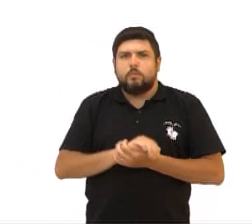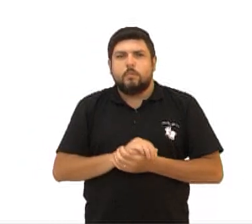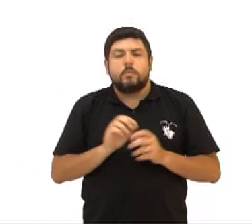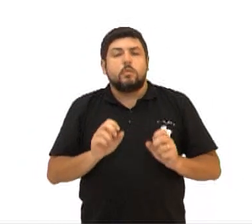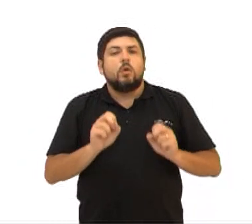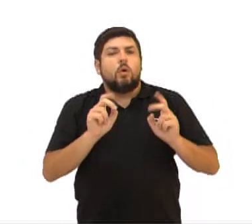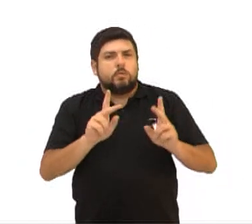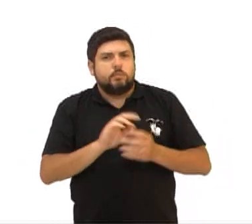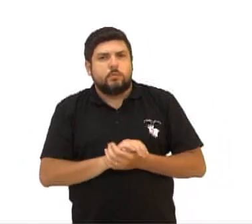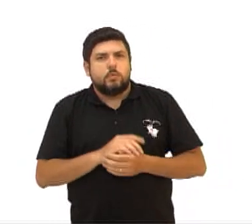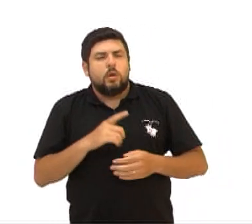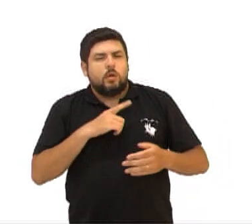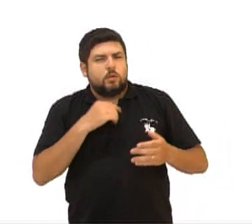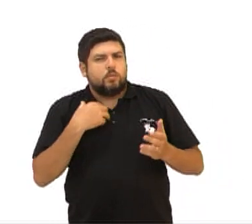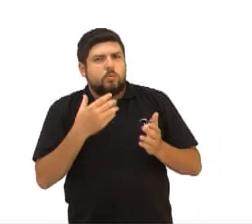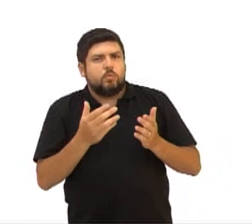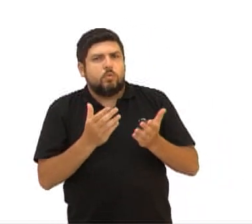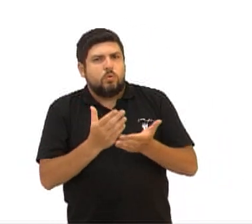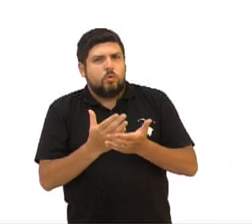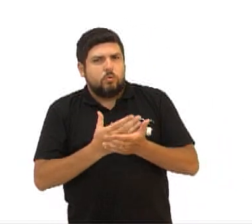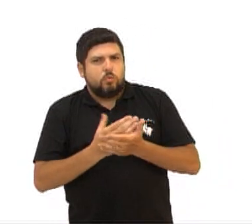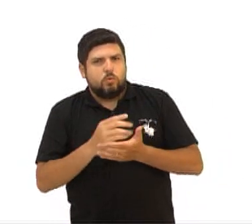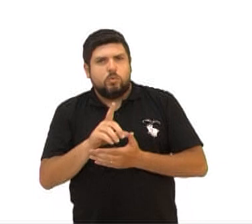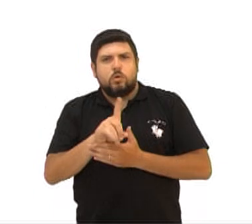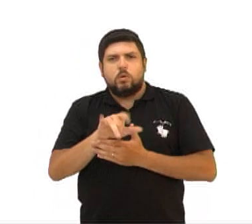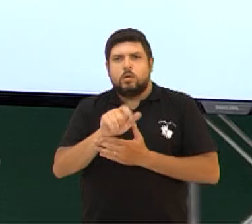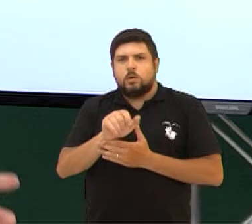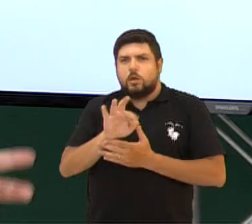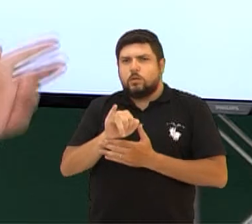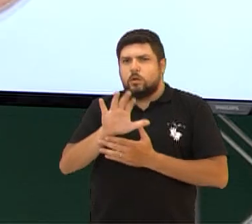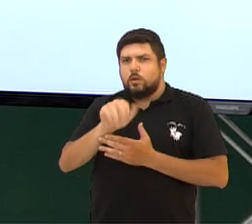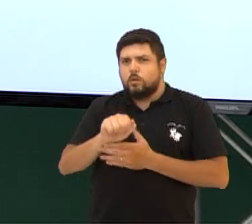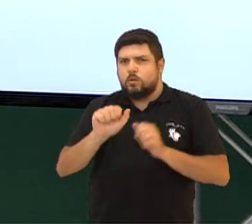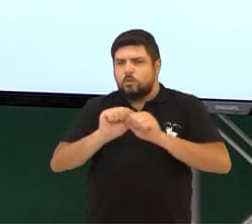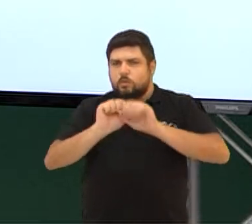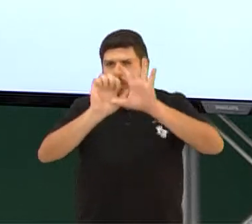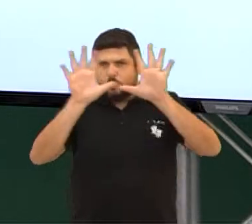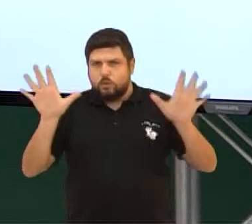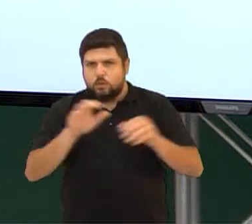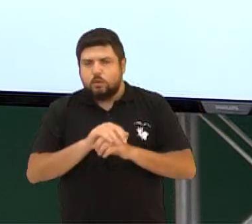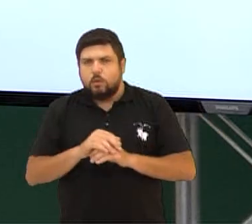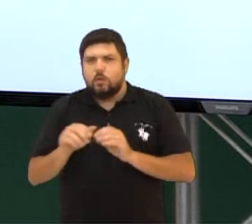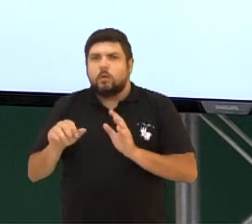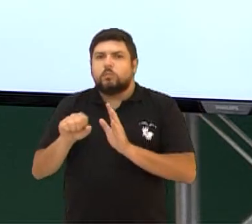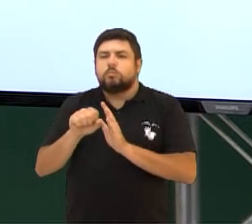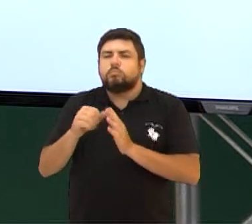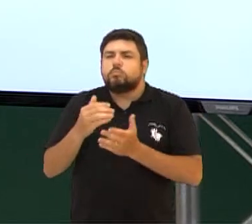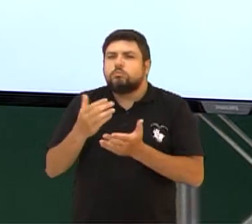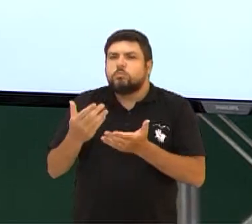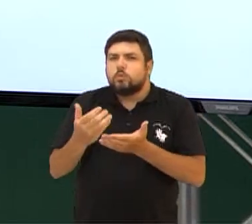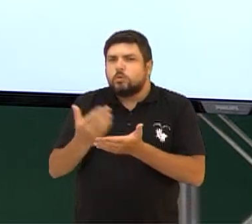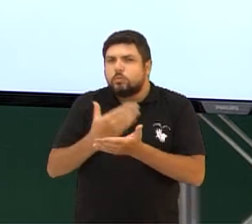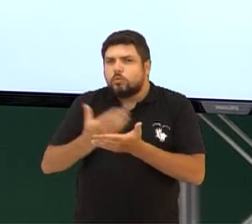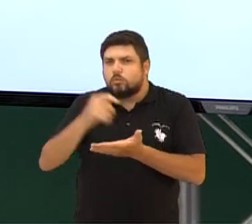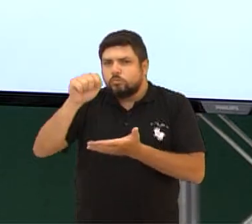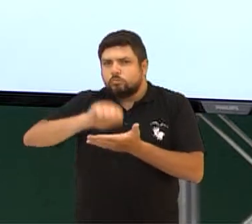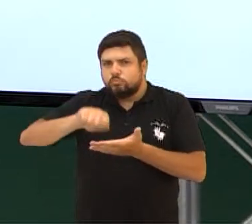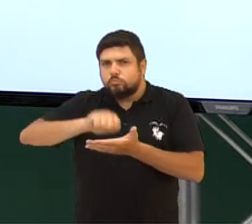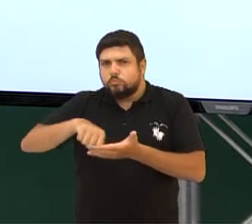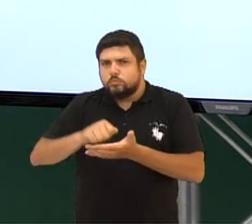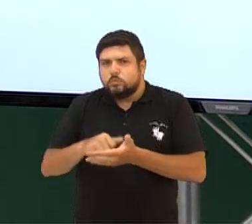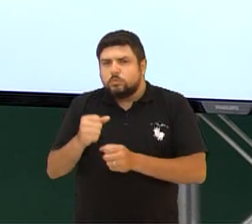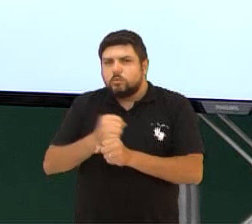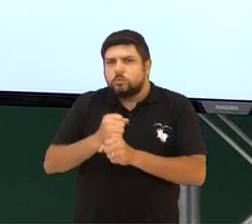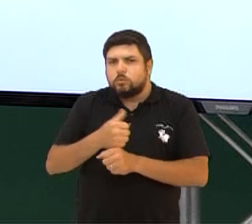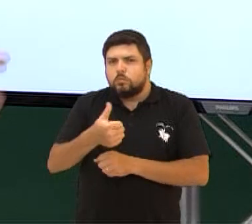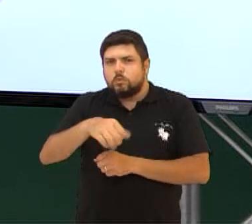vai aparecer no livro, como nós já falamos, Dialética do Esclarecimento, que é produzido na década de 40, no final da década de